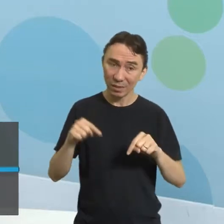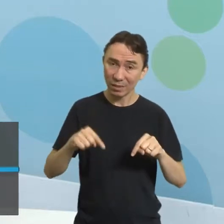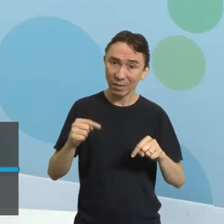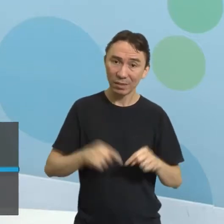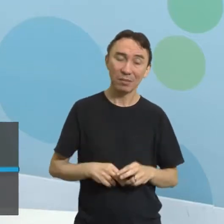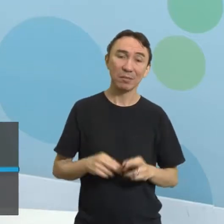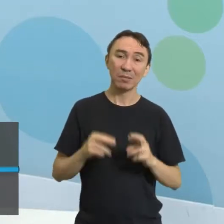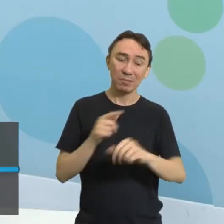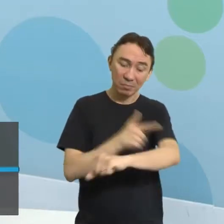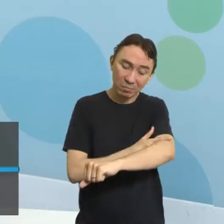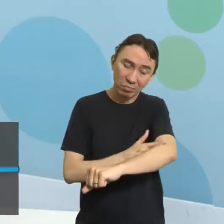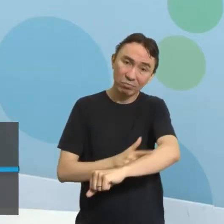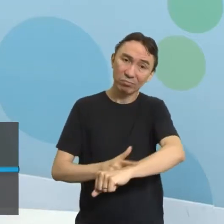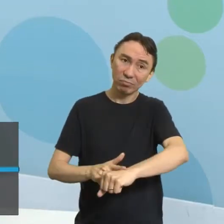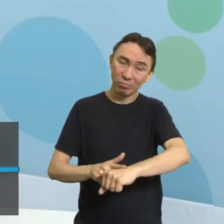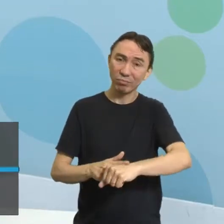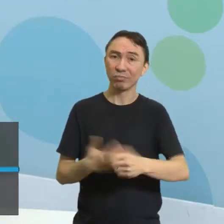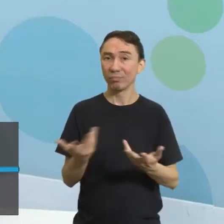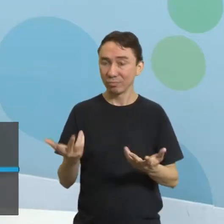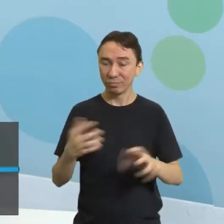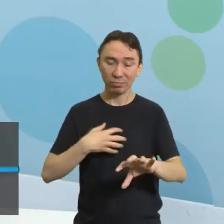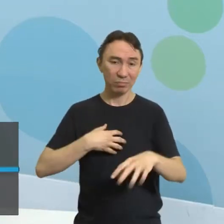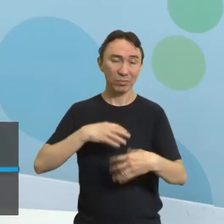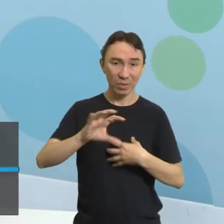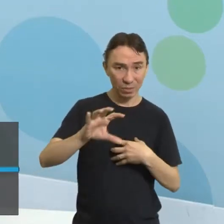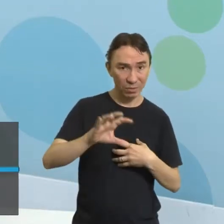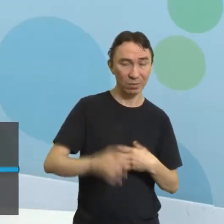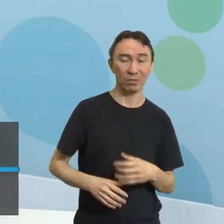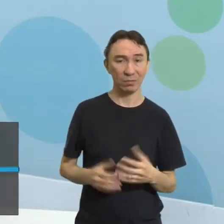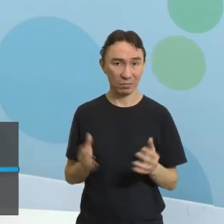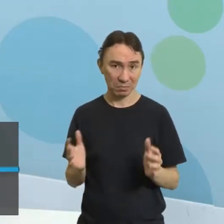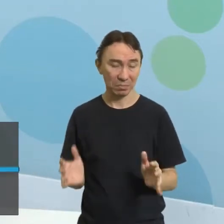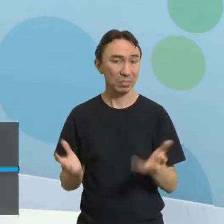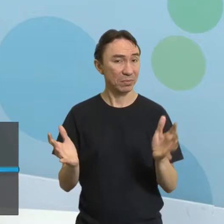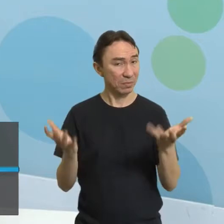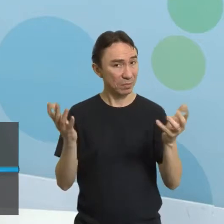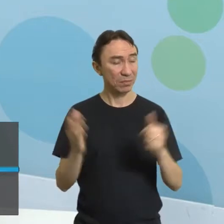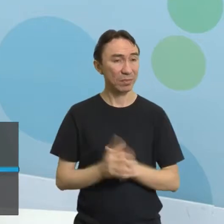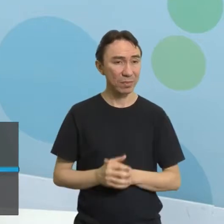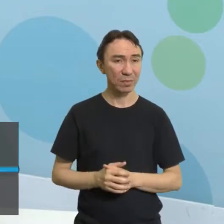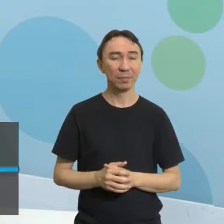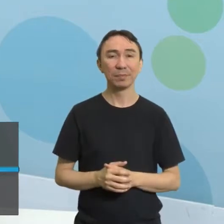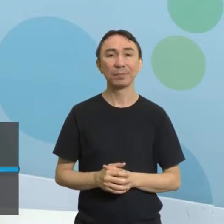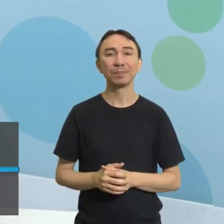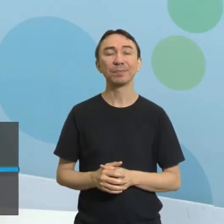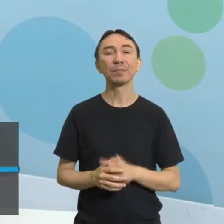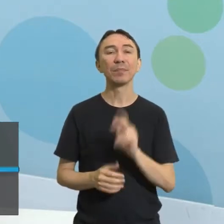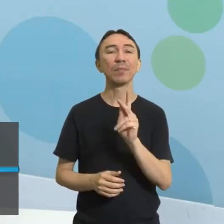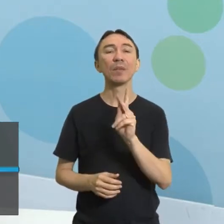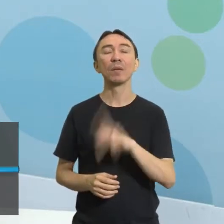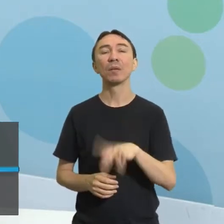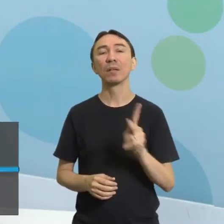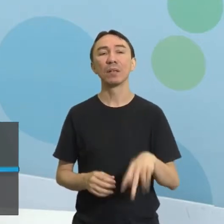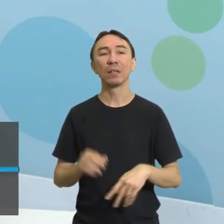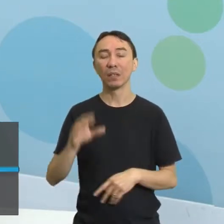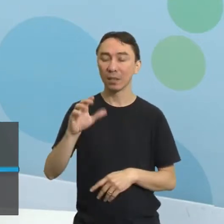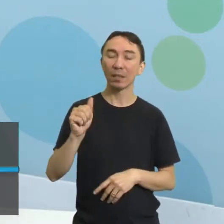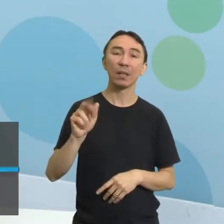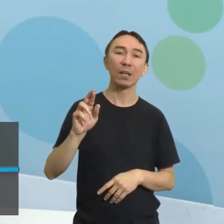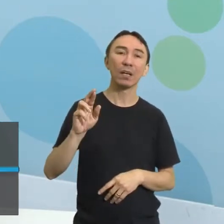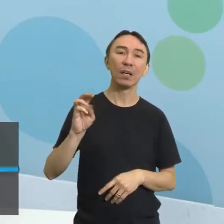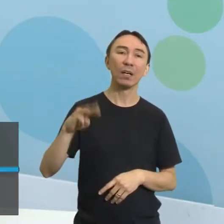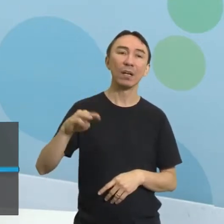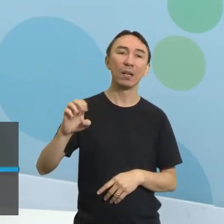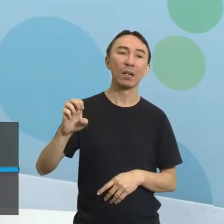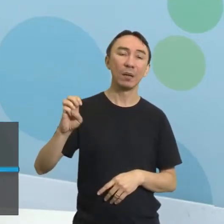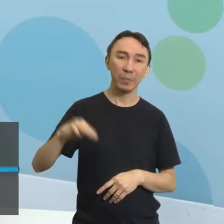né, promover aí a empatia, né? A professora Carmen, ela traz